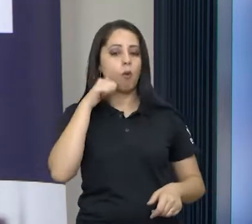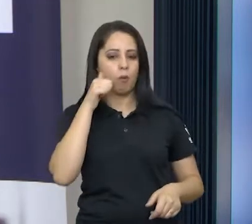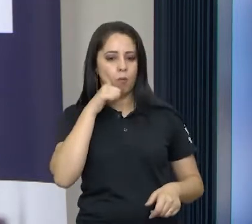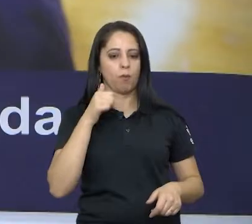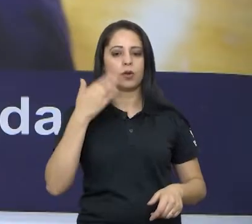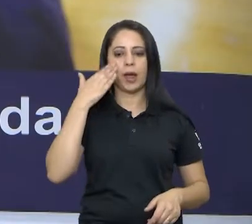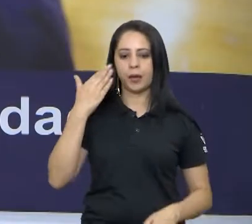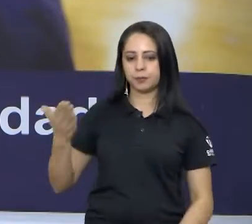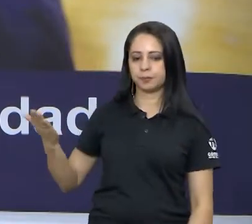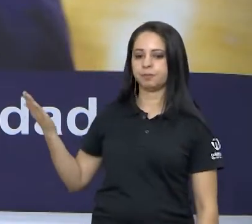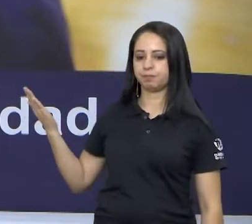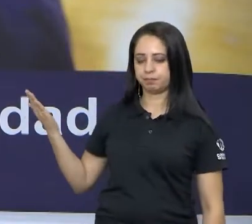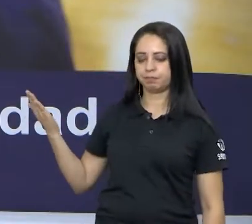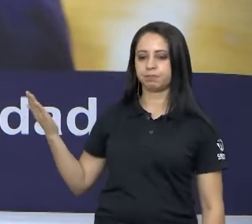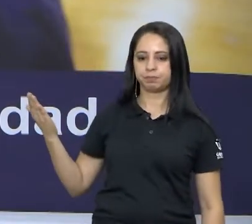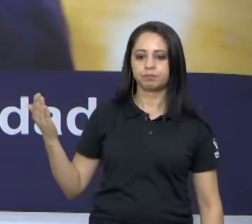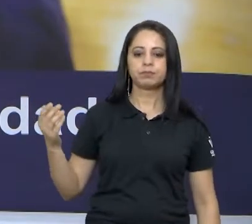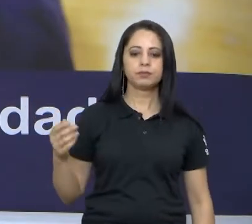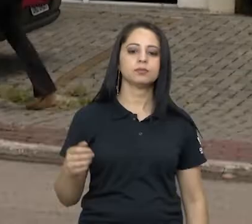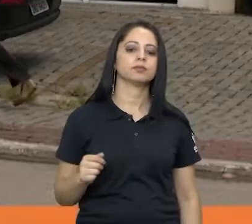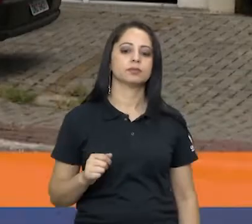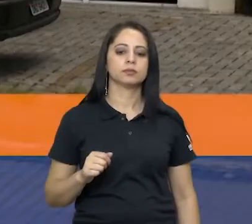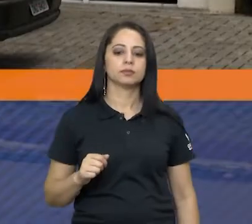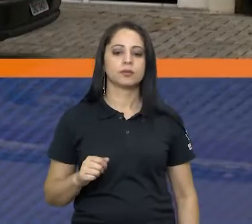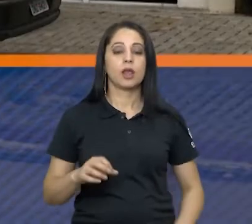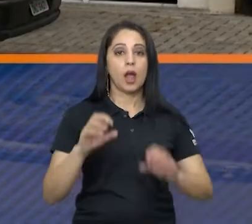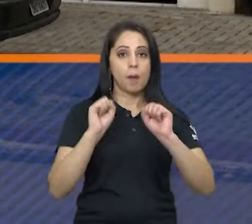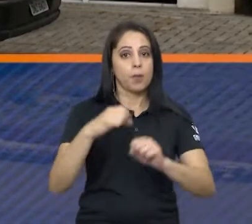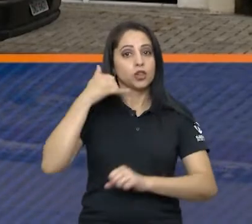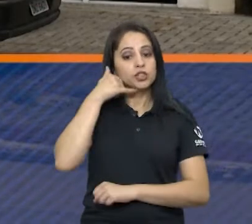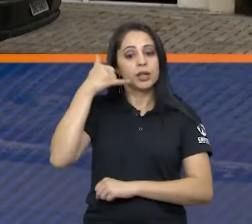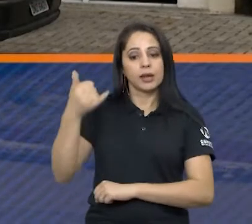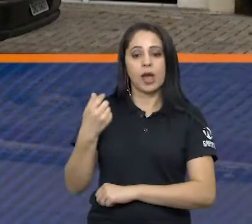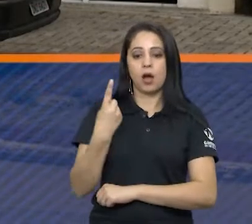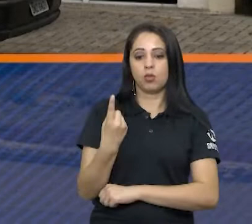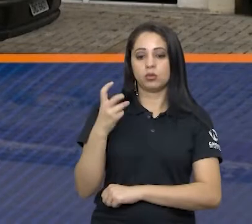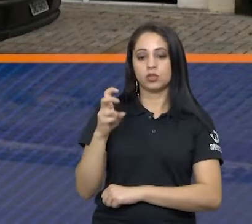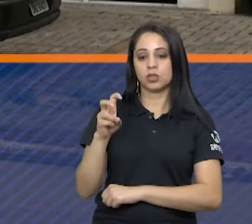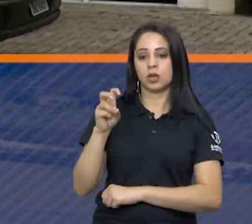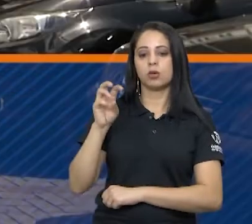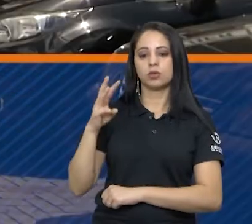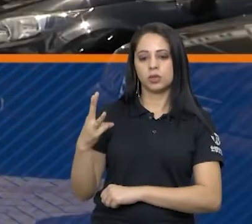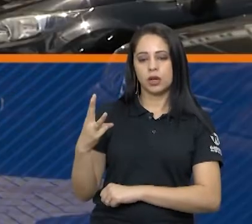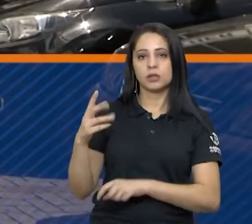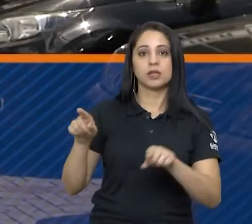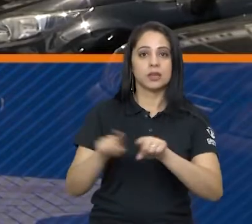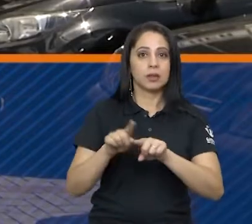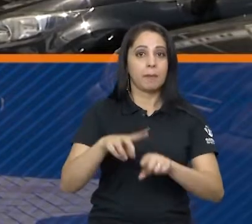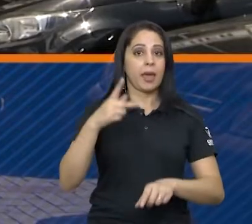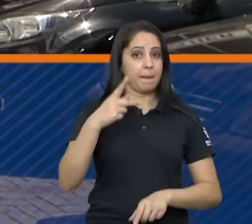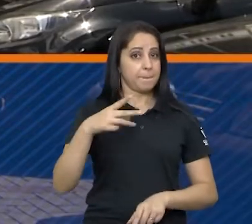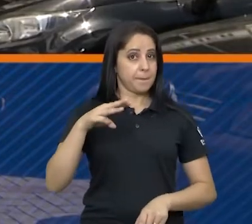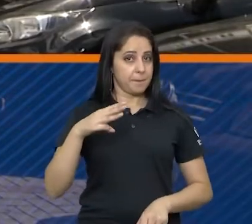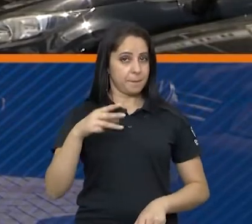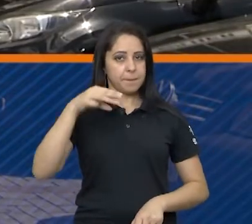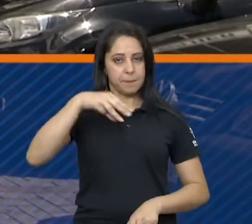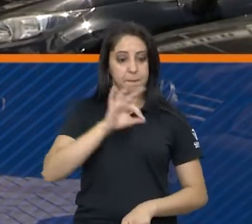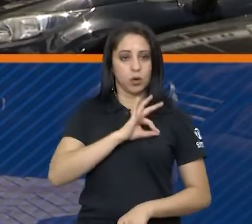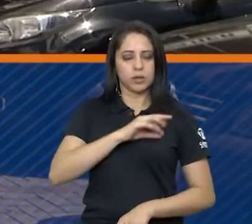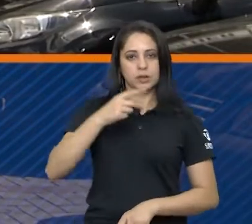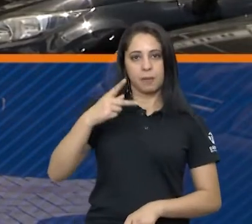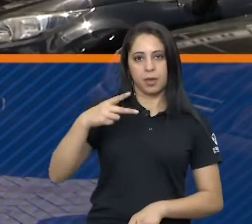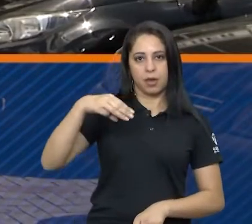Penha, realizada pela Guarda Civil Municipal, que pode ser acionada via 153, além do apoio da própria